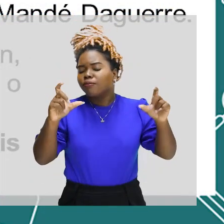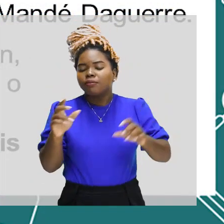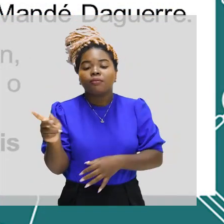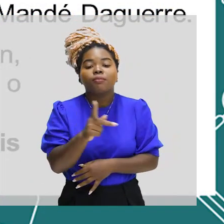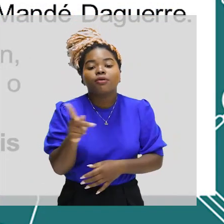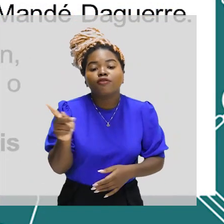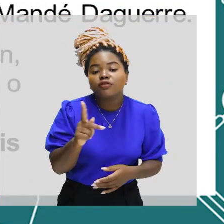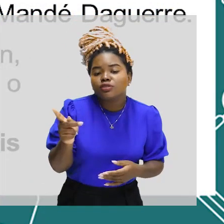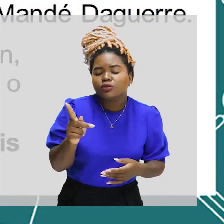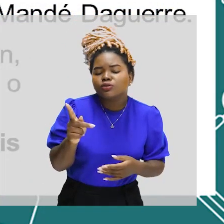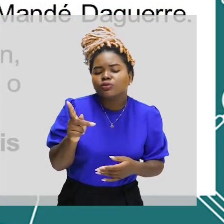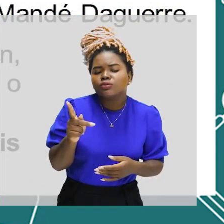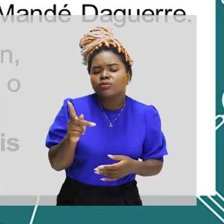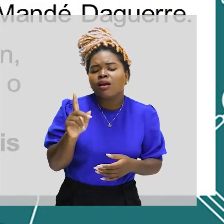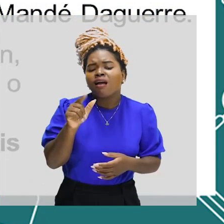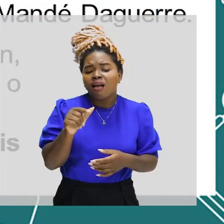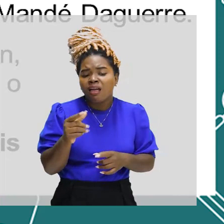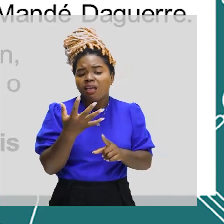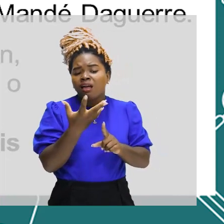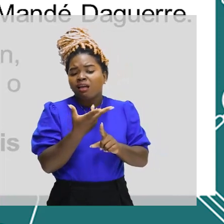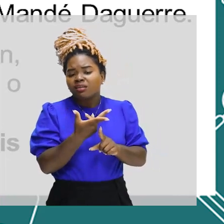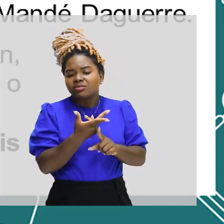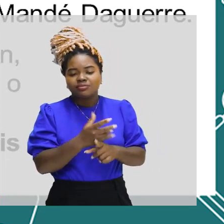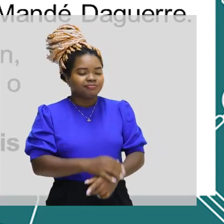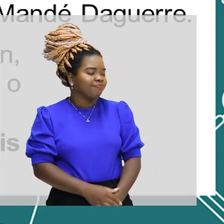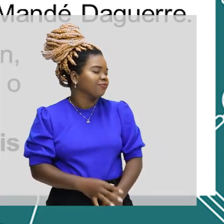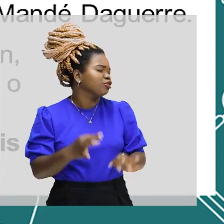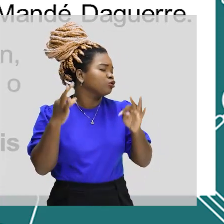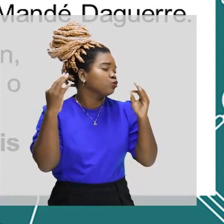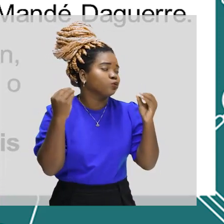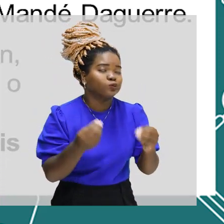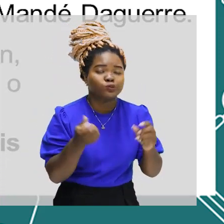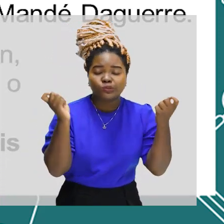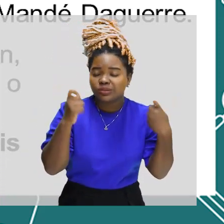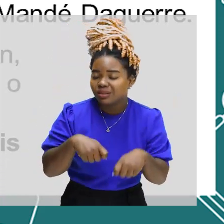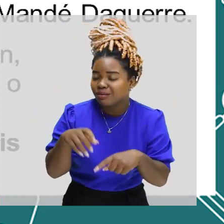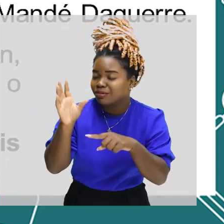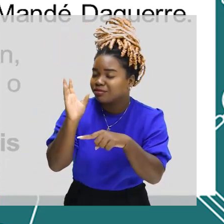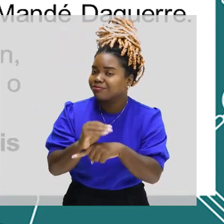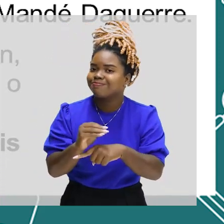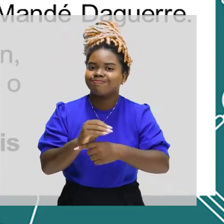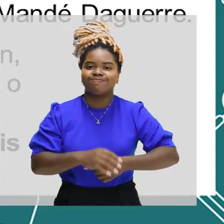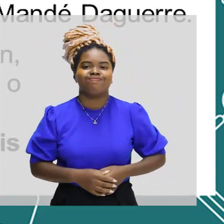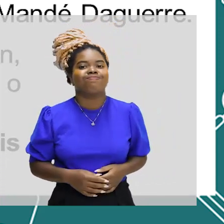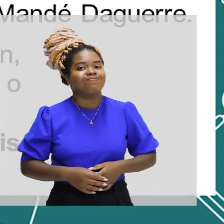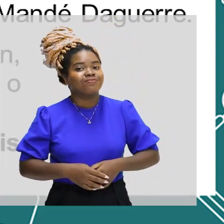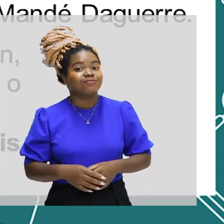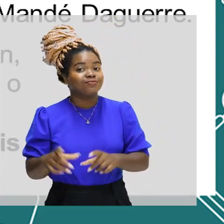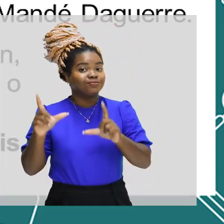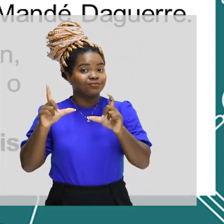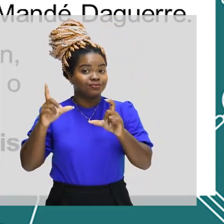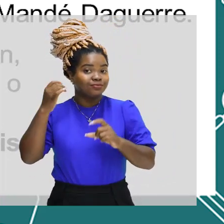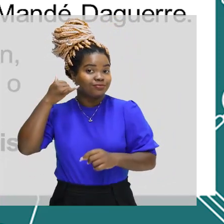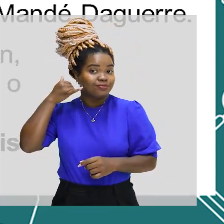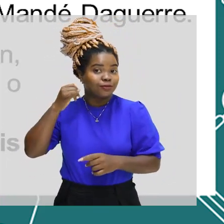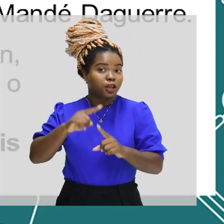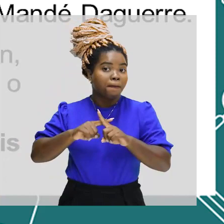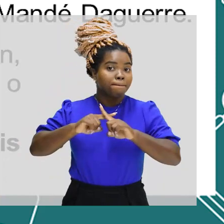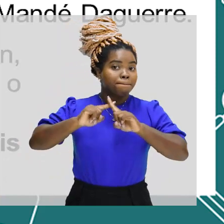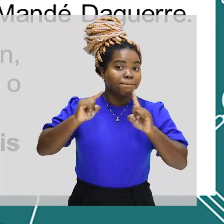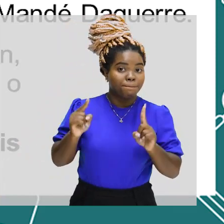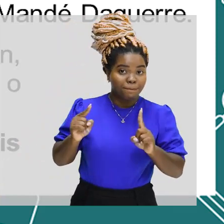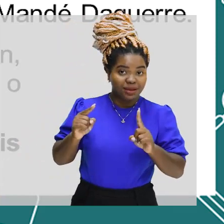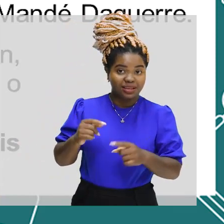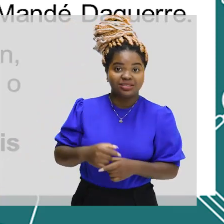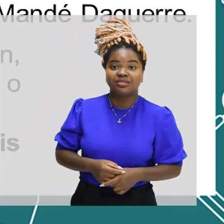Professor, fotografia é arte? Bom, todo mundo é capaz de tirar uma foto, fazer uma foto com o seu celular. Mas eu sou da